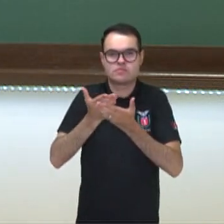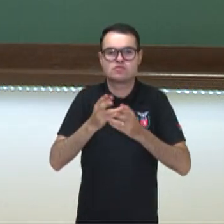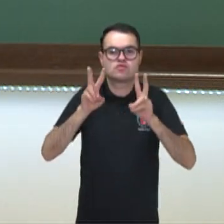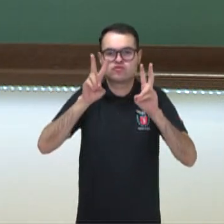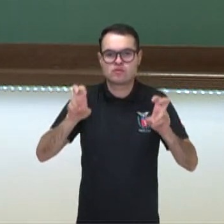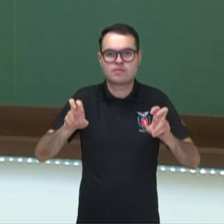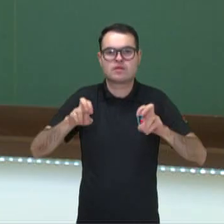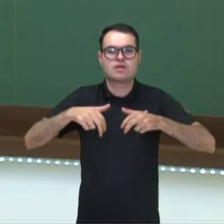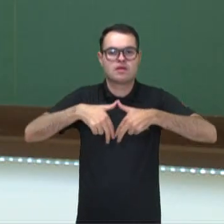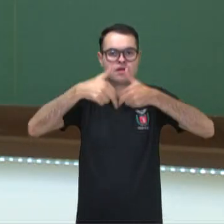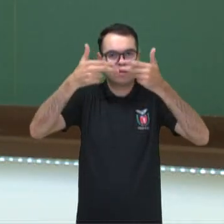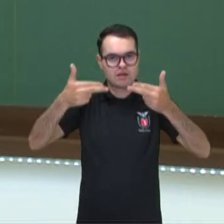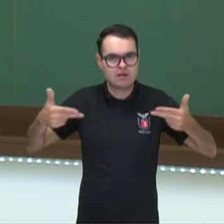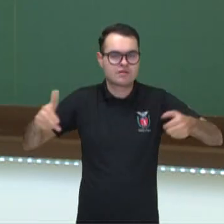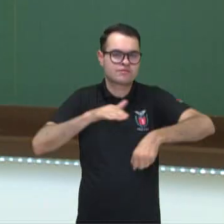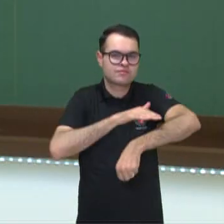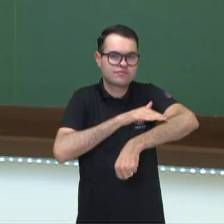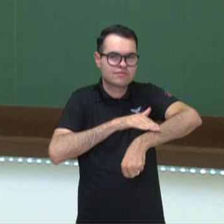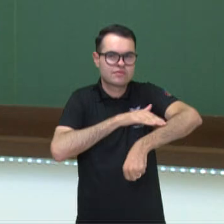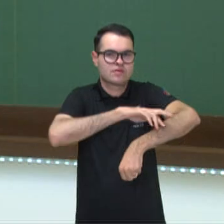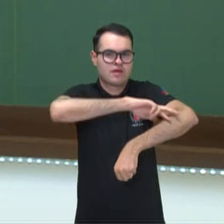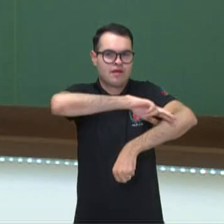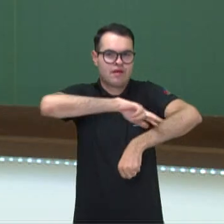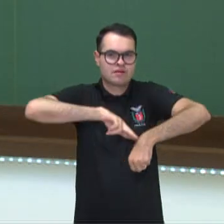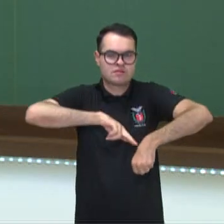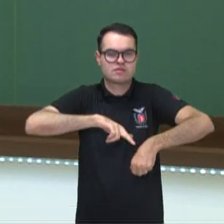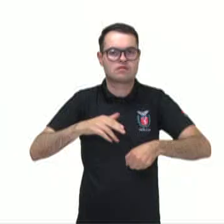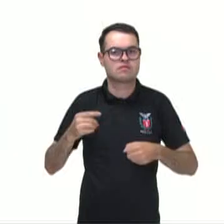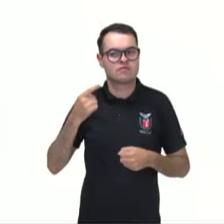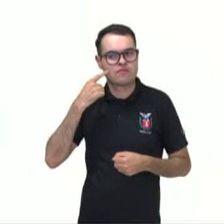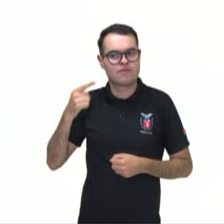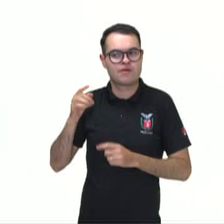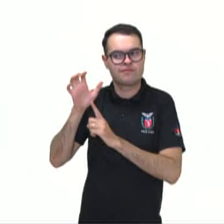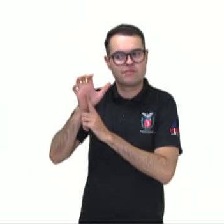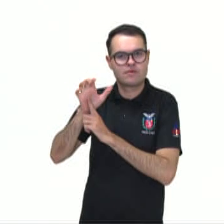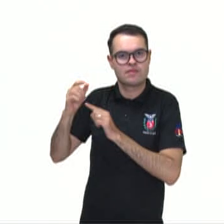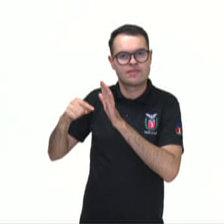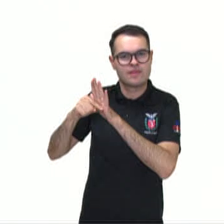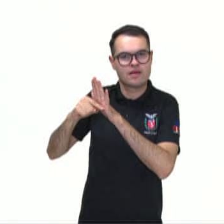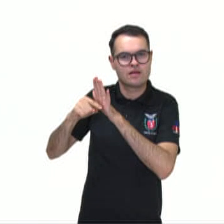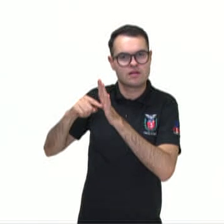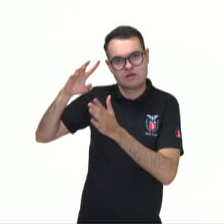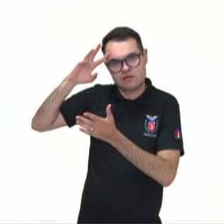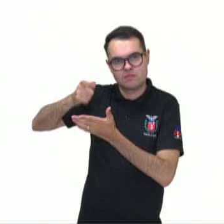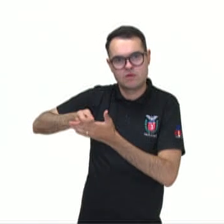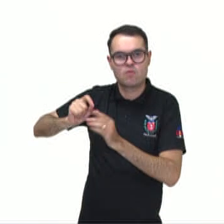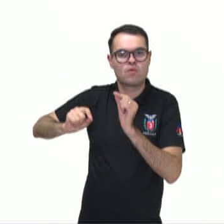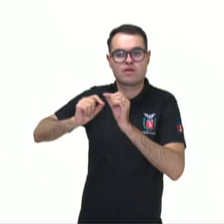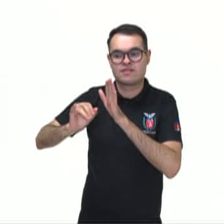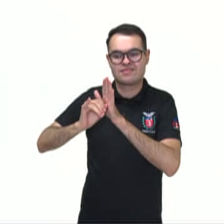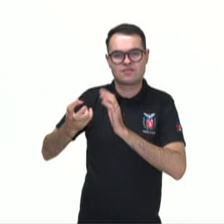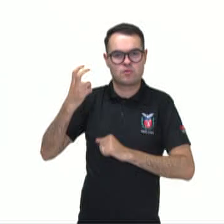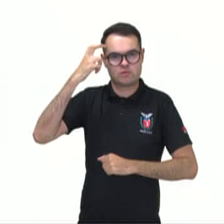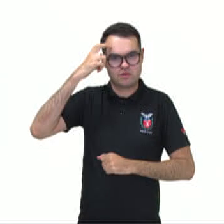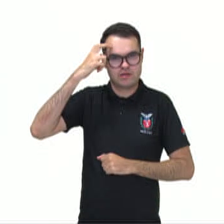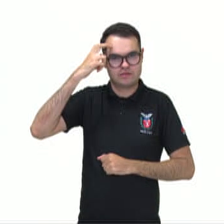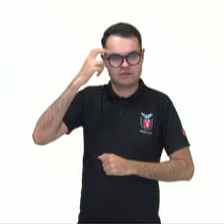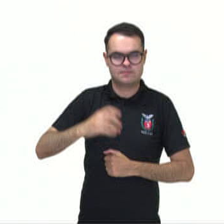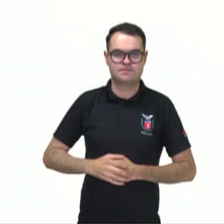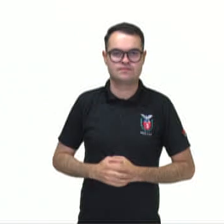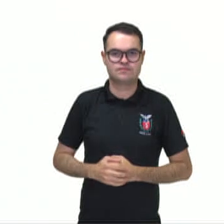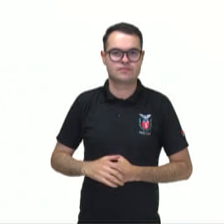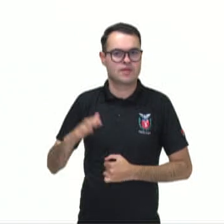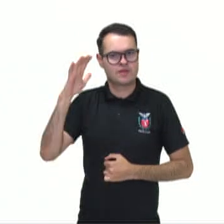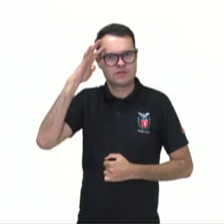Vem comigo? Vamos ver os efeitos negativos das afirmações de identidades culturais.